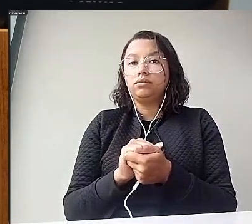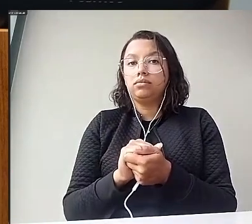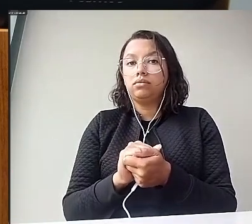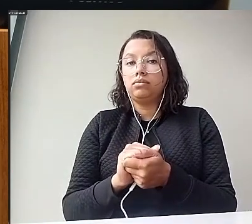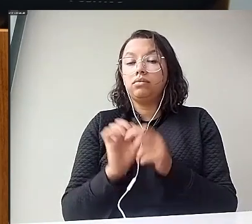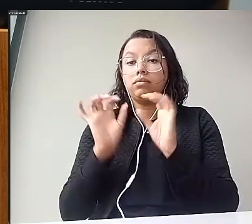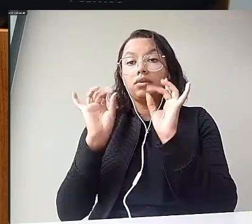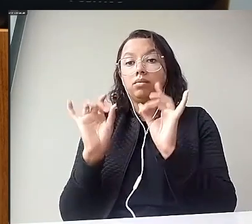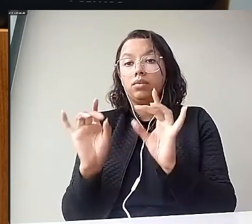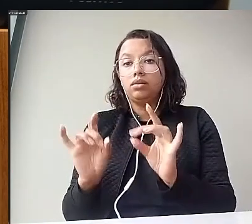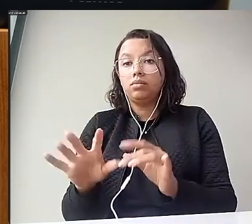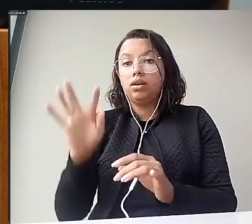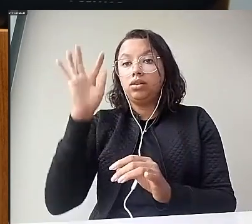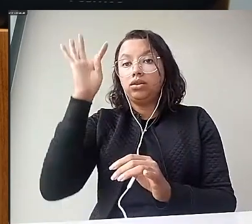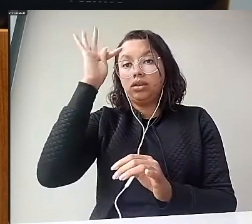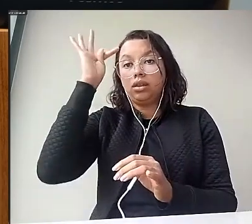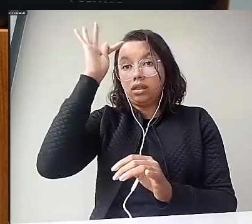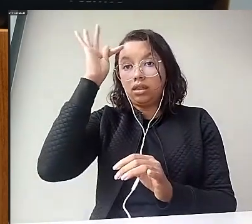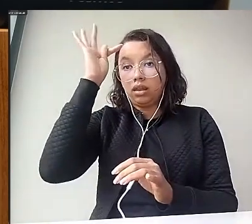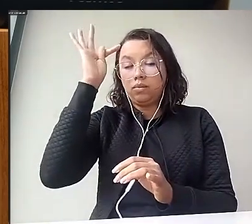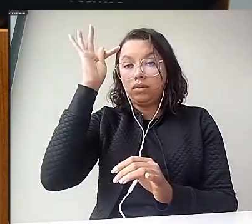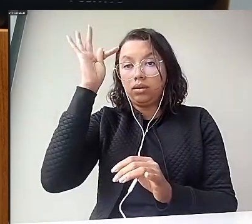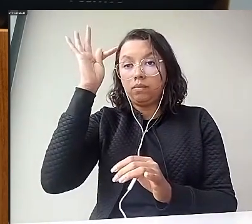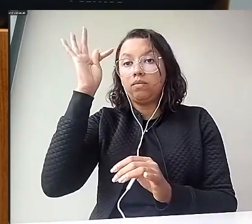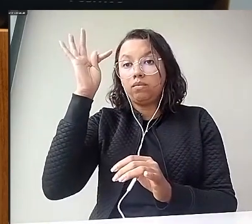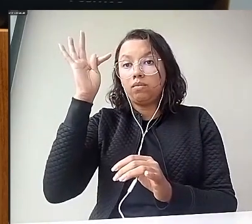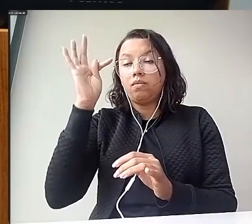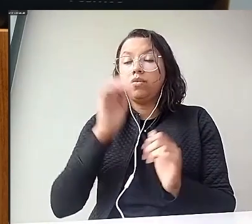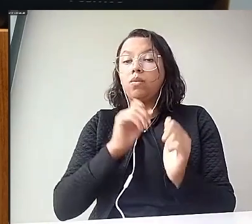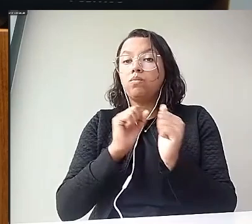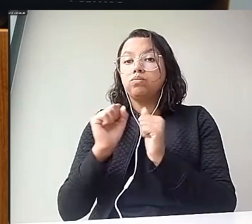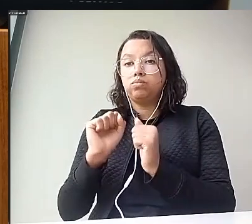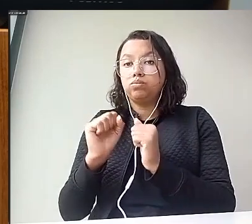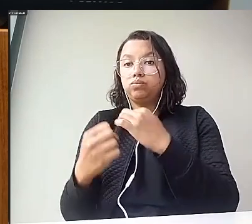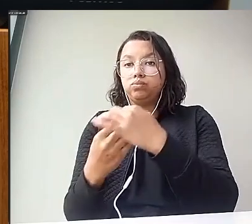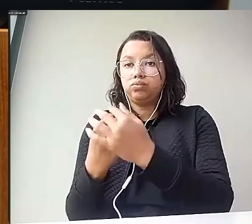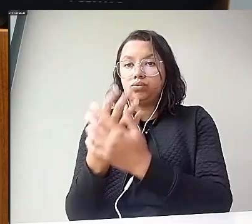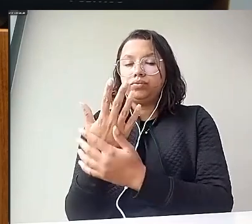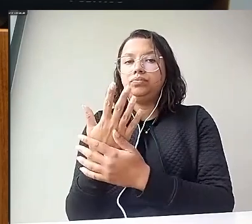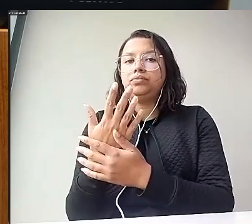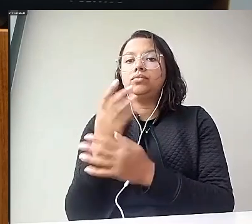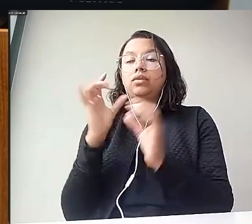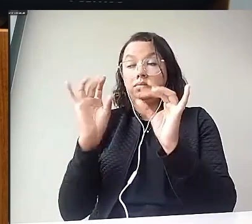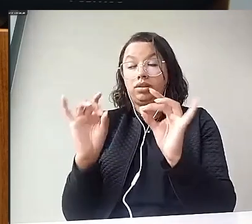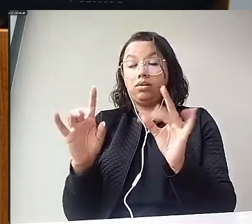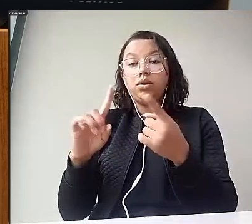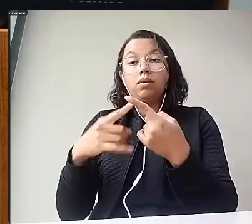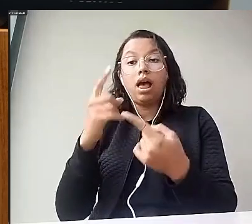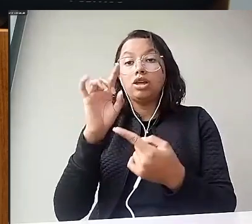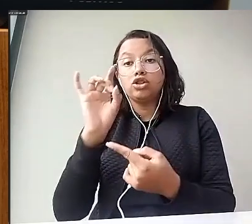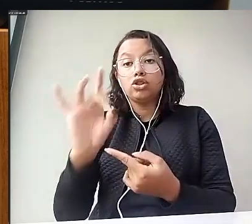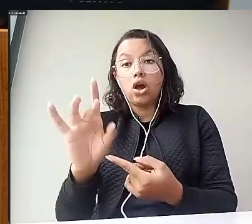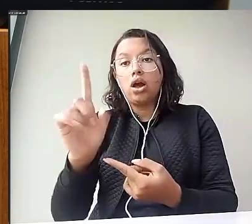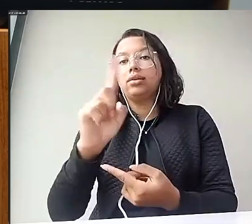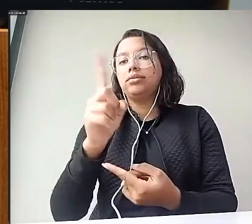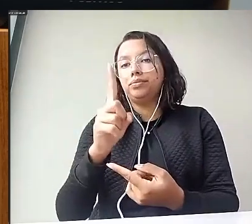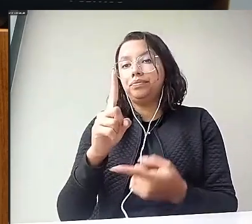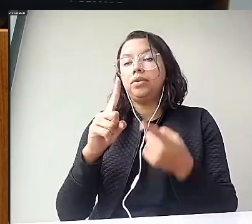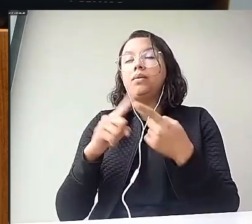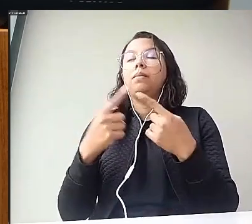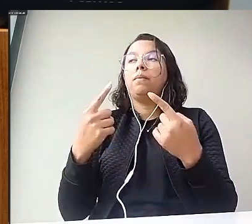Especialmente na teoria do poder constituinte, especialmente, mas não só, né? Então, nesse